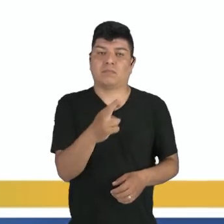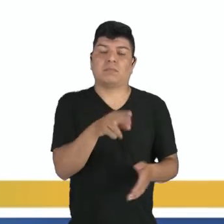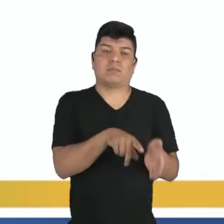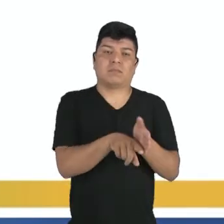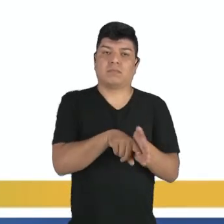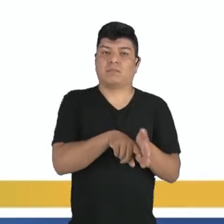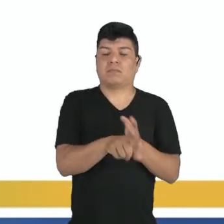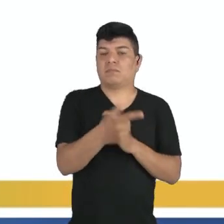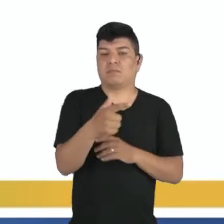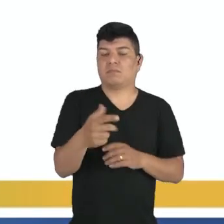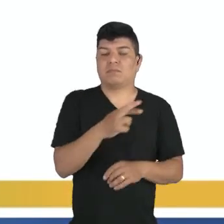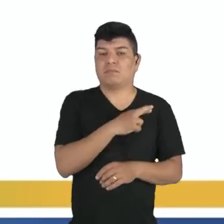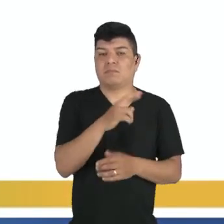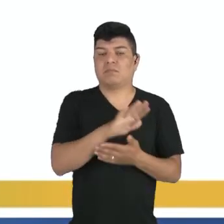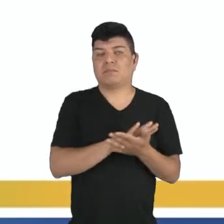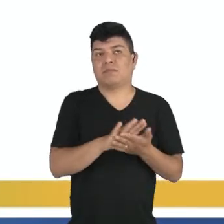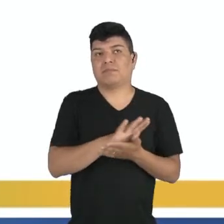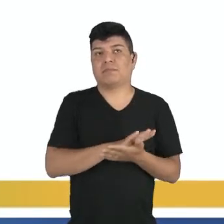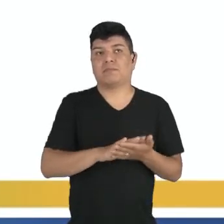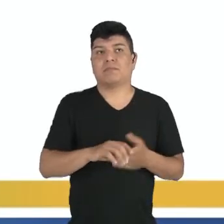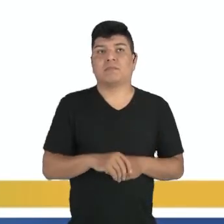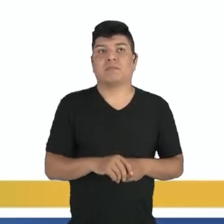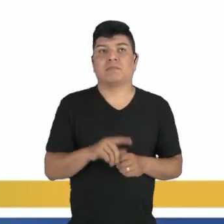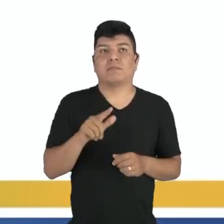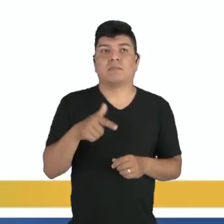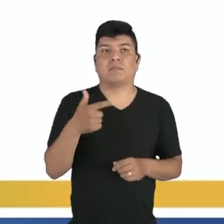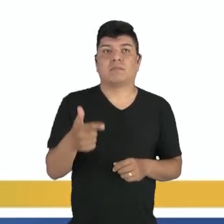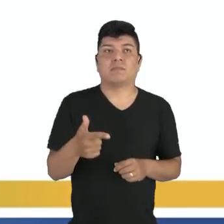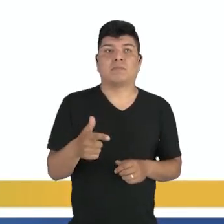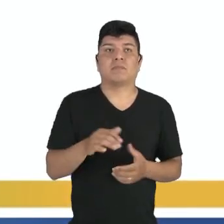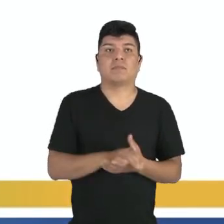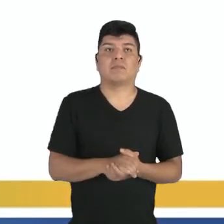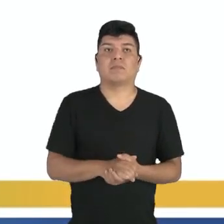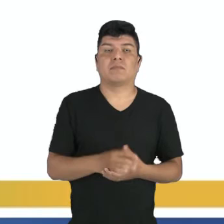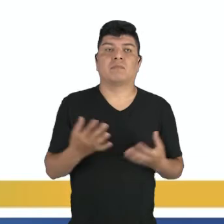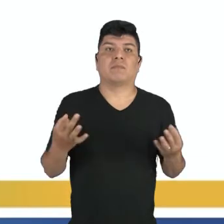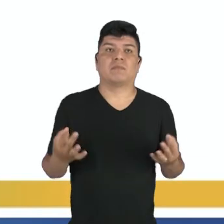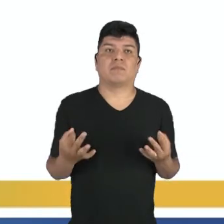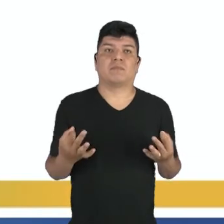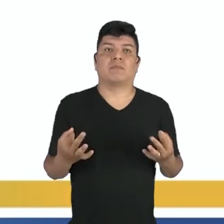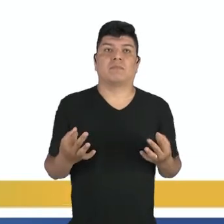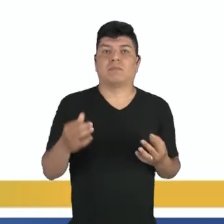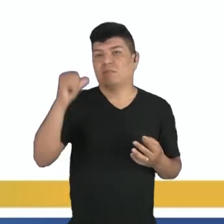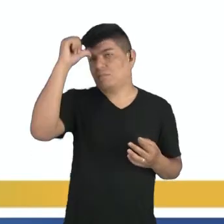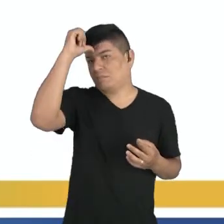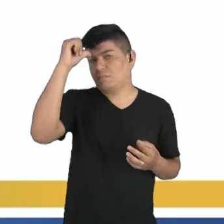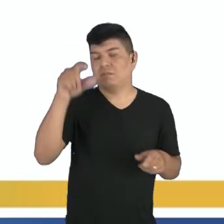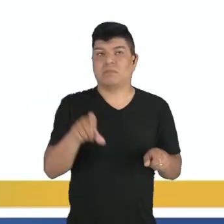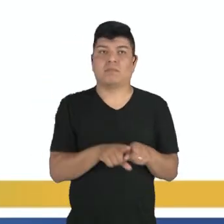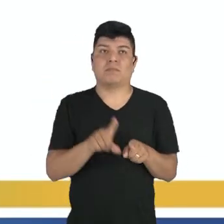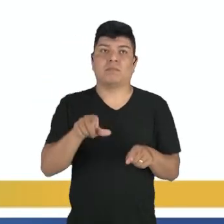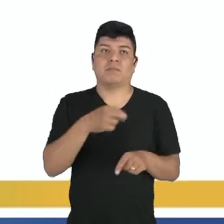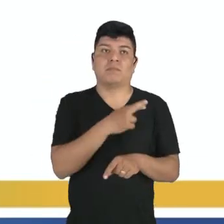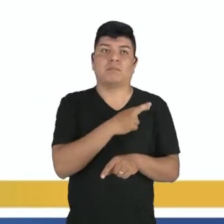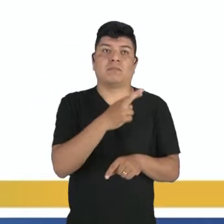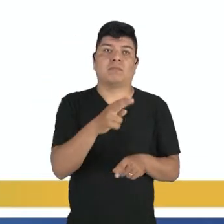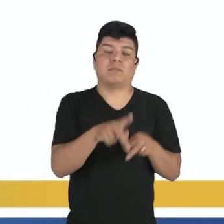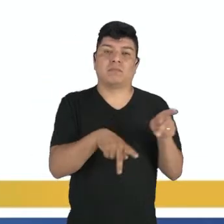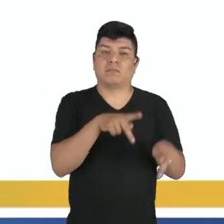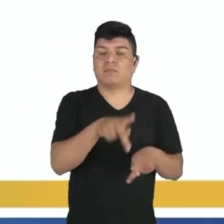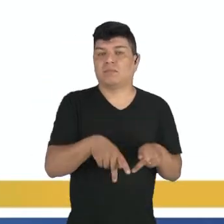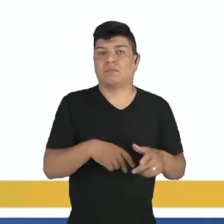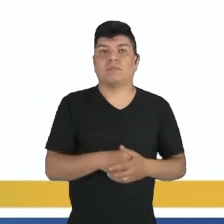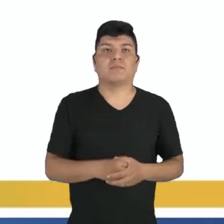da pesquisa disseram que não tinham religião ninho sempre depois pelo Islã judaísmo budismo hinduísmo outros e religiosidade